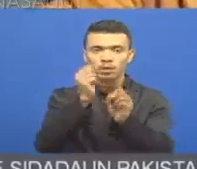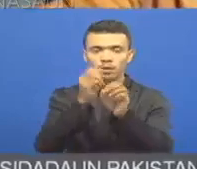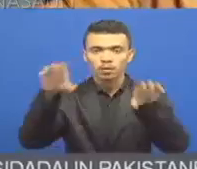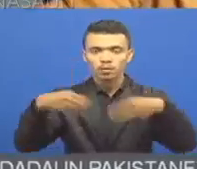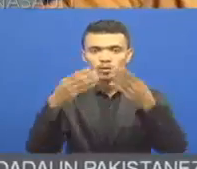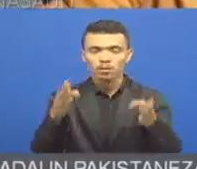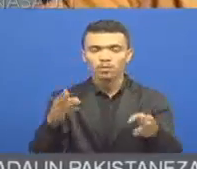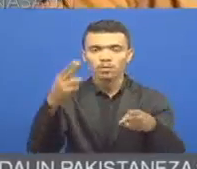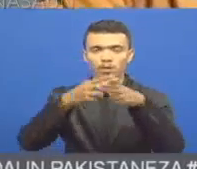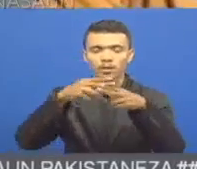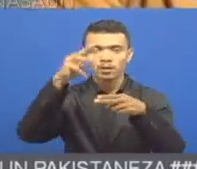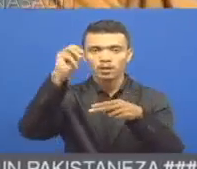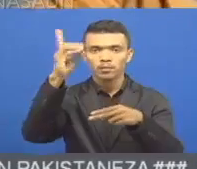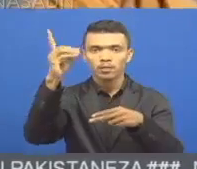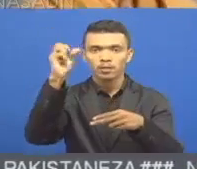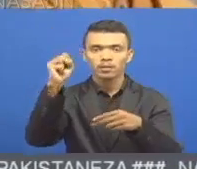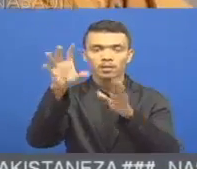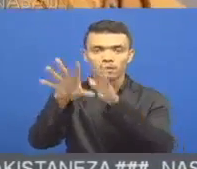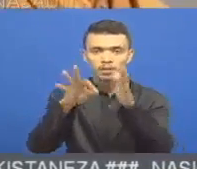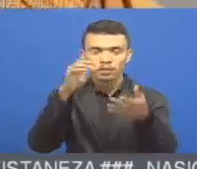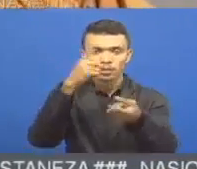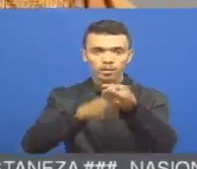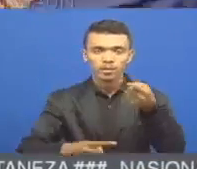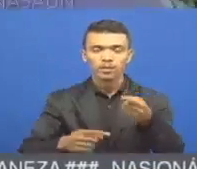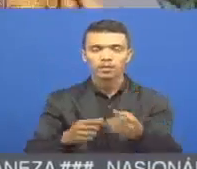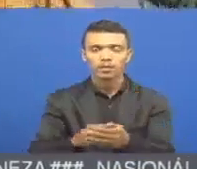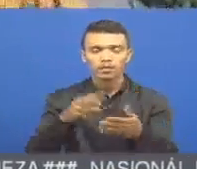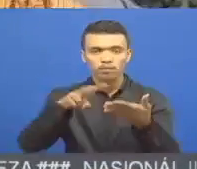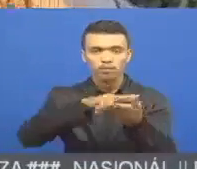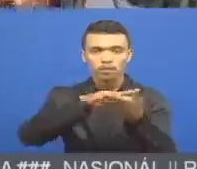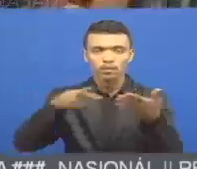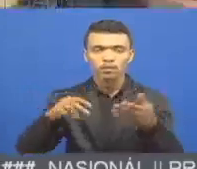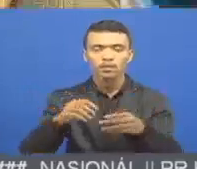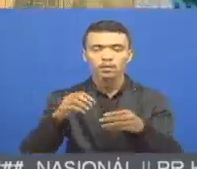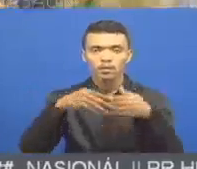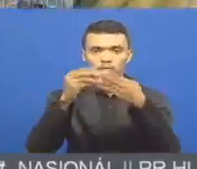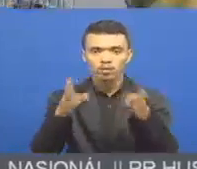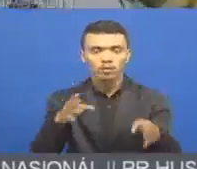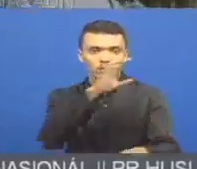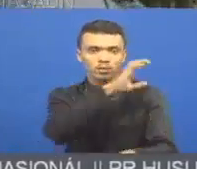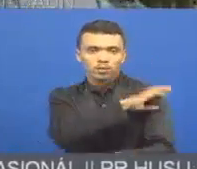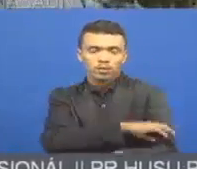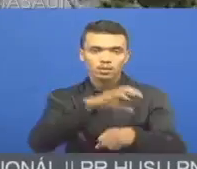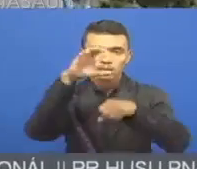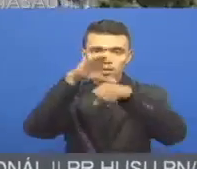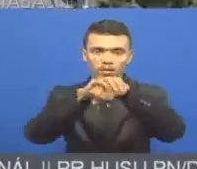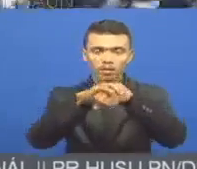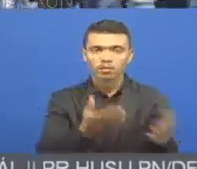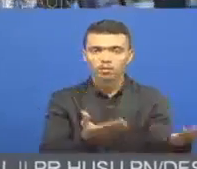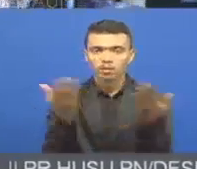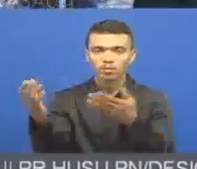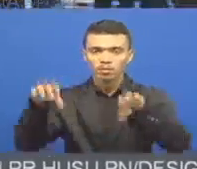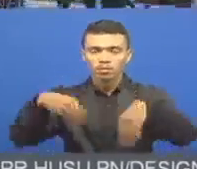inicial MDC retan kanek. Iha acto violento ne autoridade de segurança atua quedas, hodilori